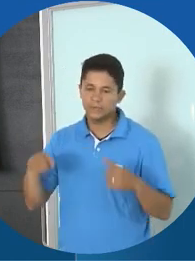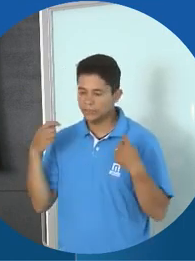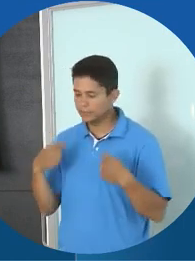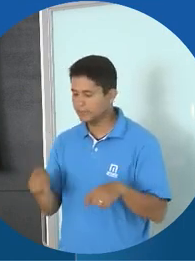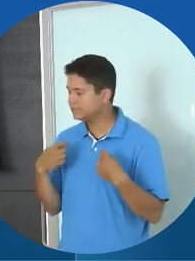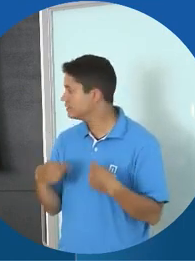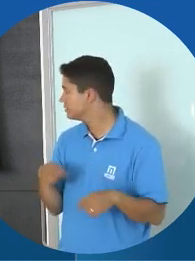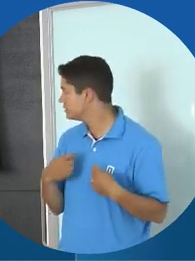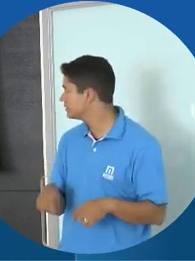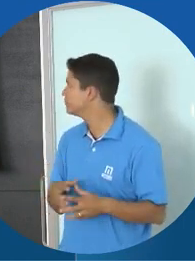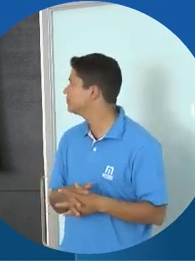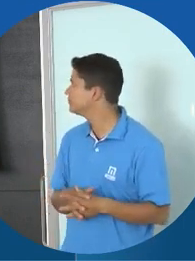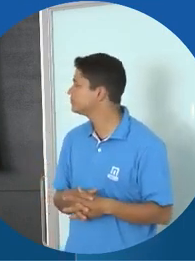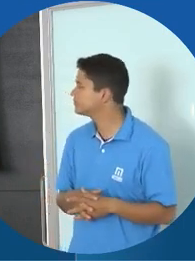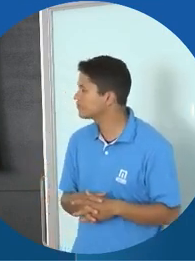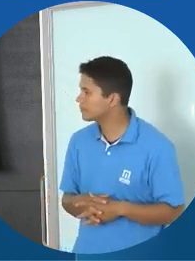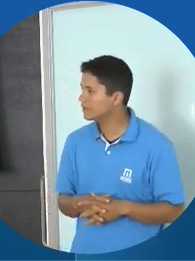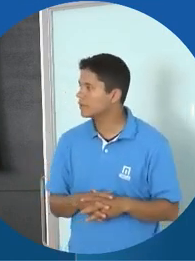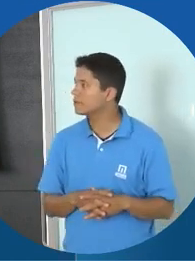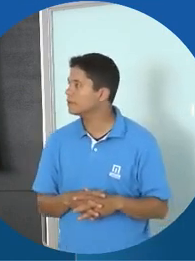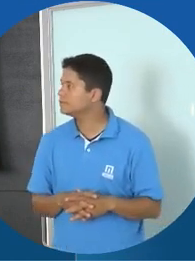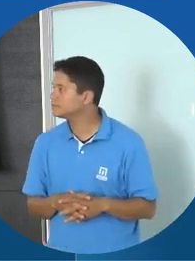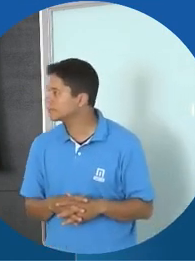consolidadas. Nós temos hoje